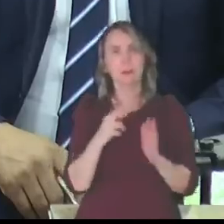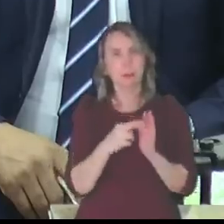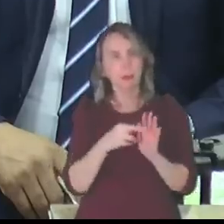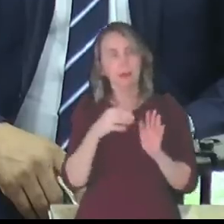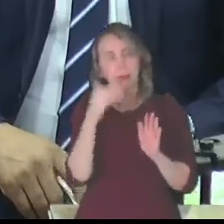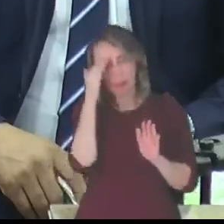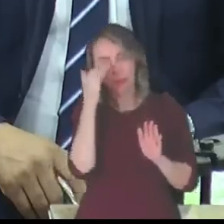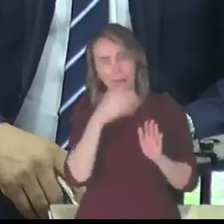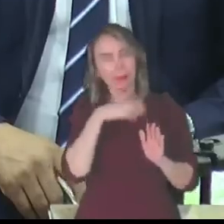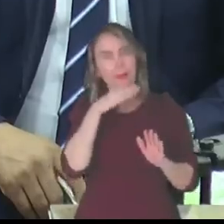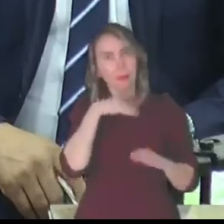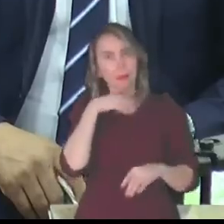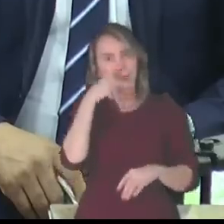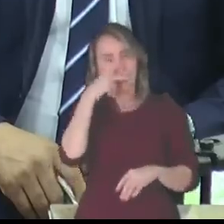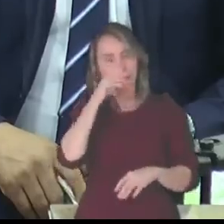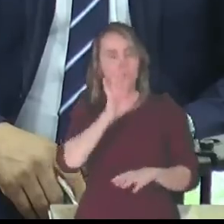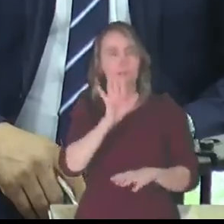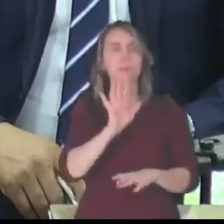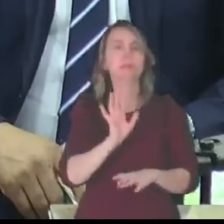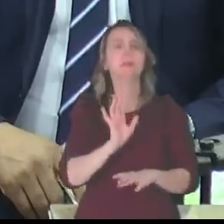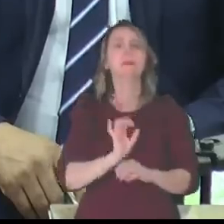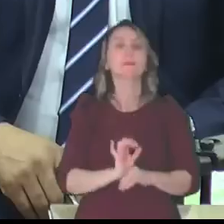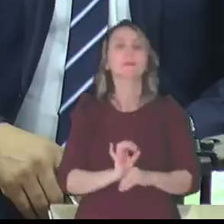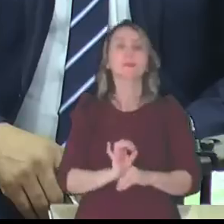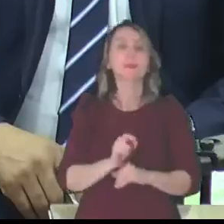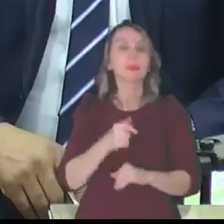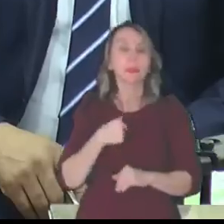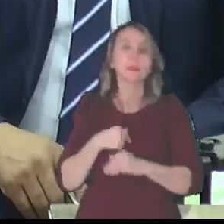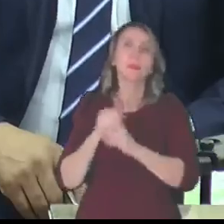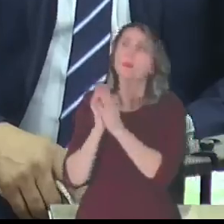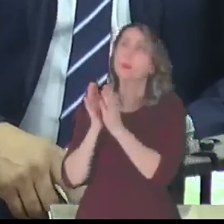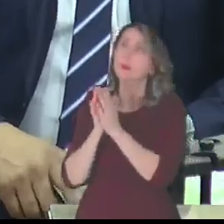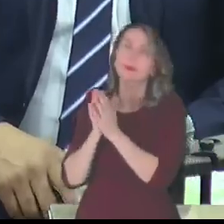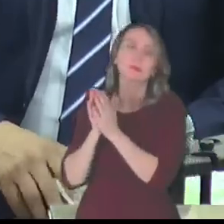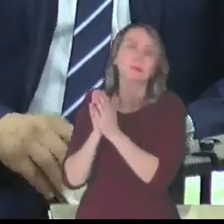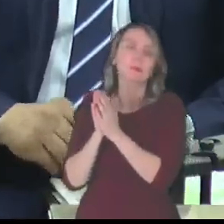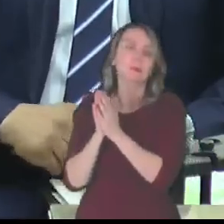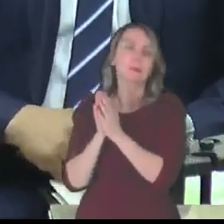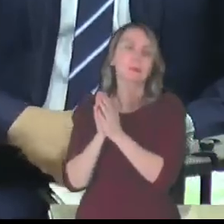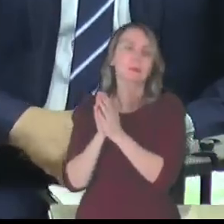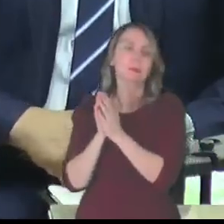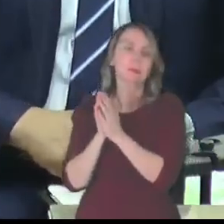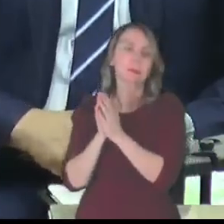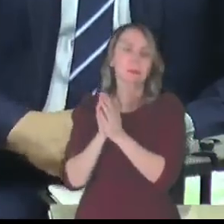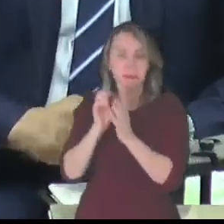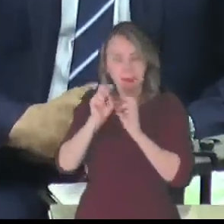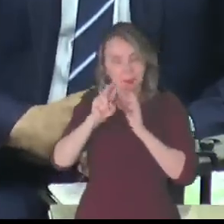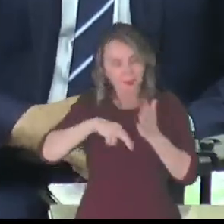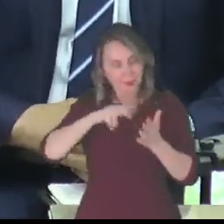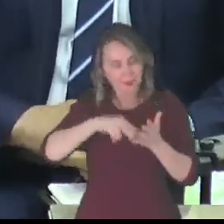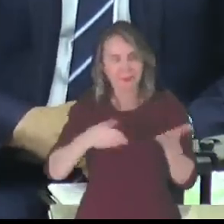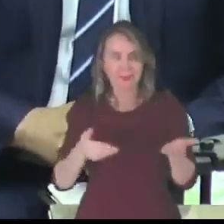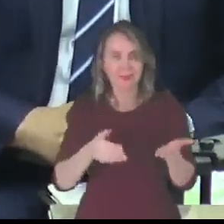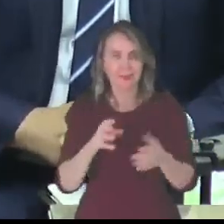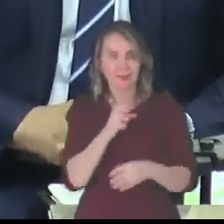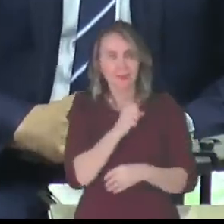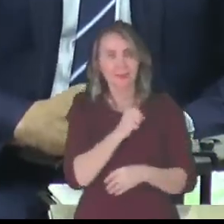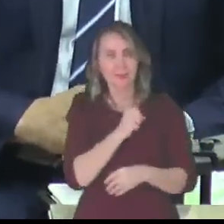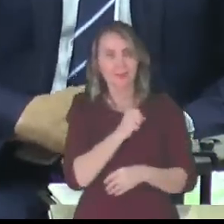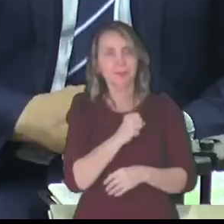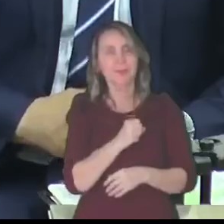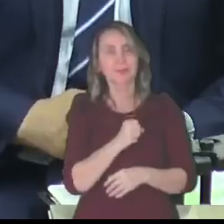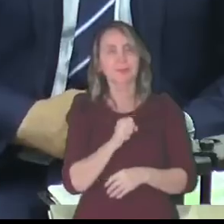Jesus tu tá vendo aqui tô vendo aquilo outro Jesus falou somos assim eu vou ler para vocês aqui Salmo